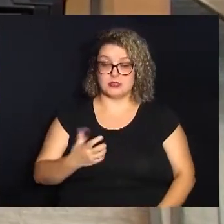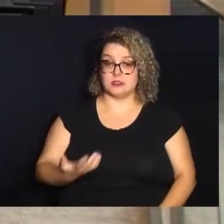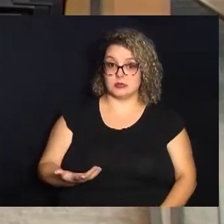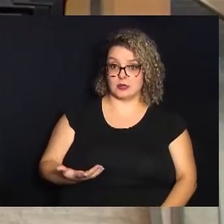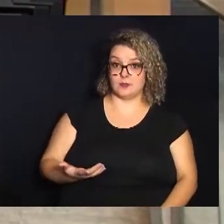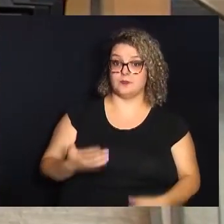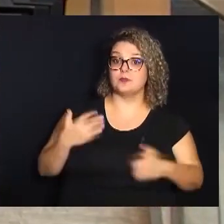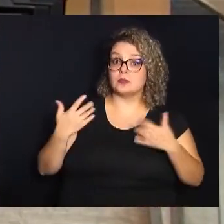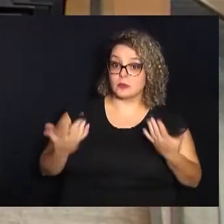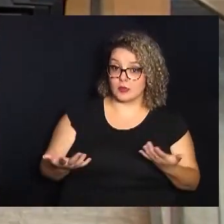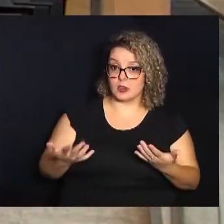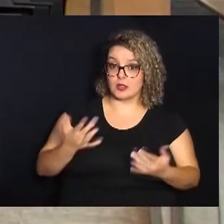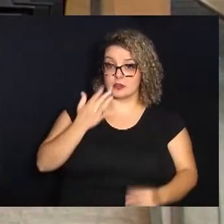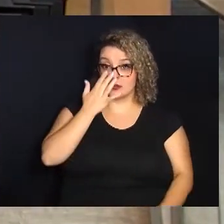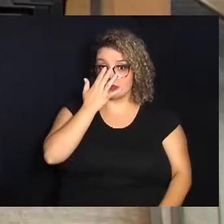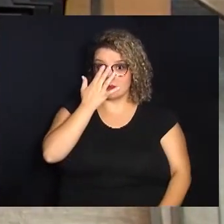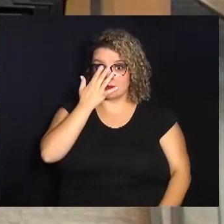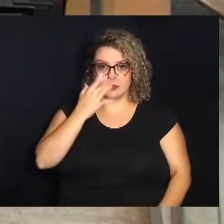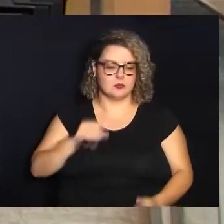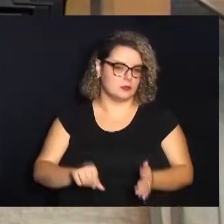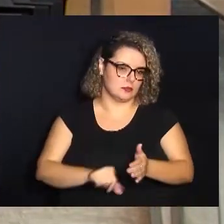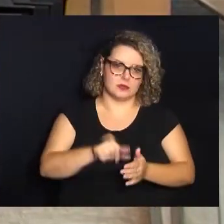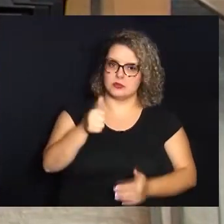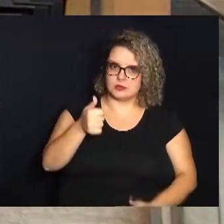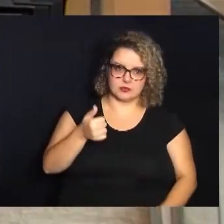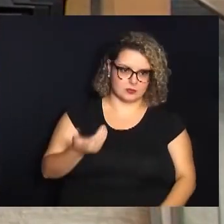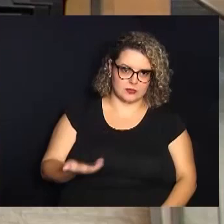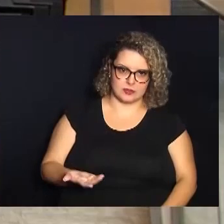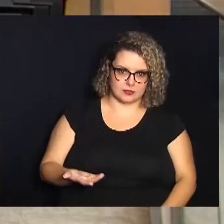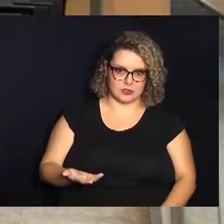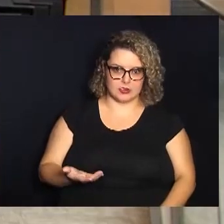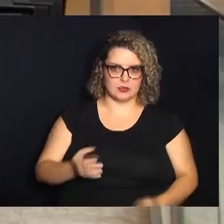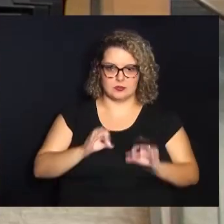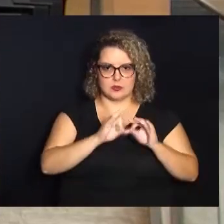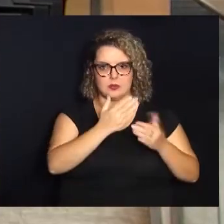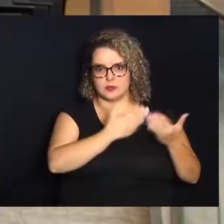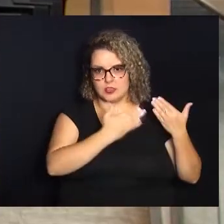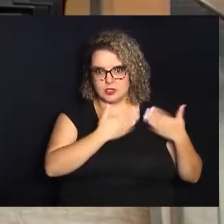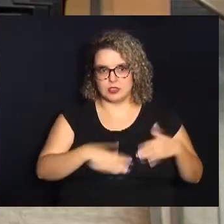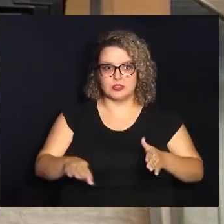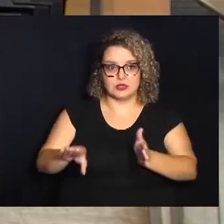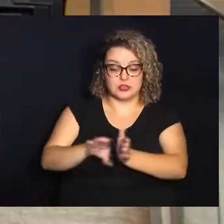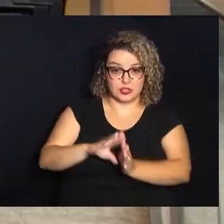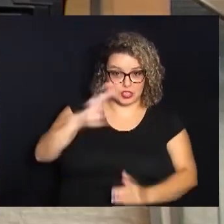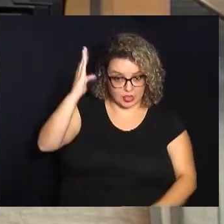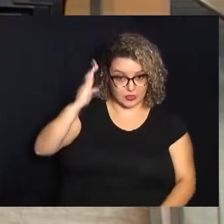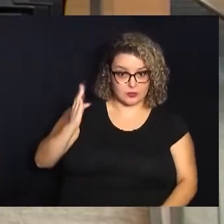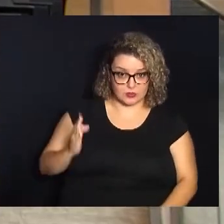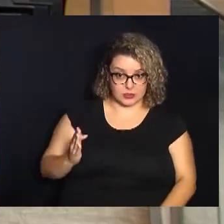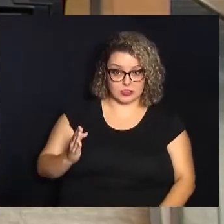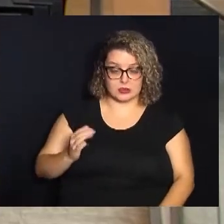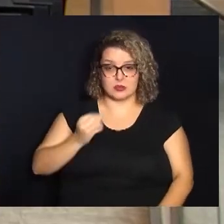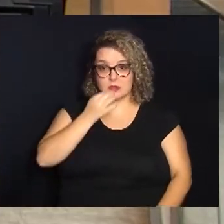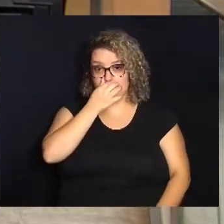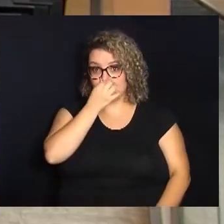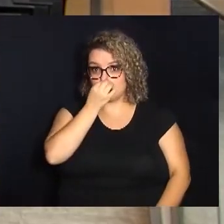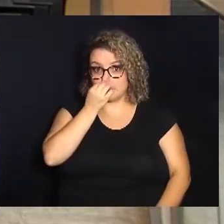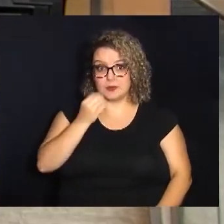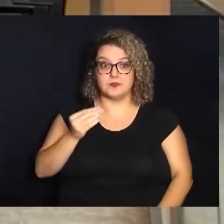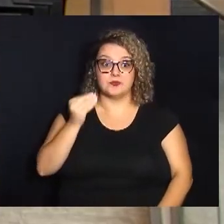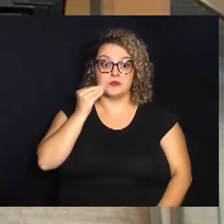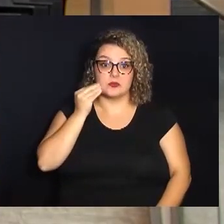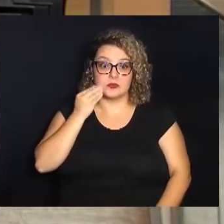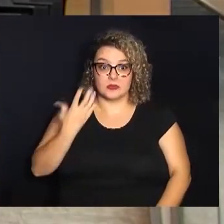essas raízes. Você pode ver isso nas comunidades no sul, no sudeste do Brasil, que até hoje mantêm